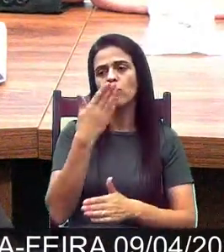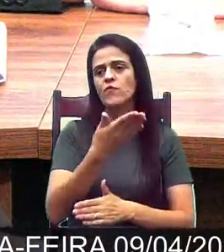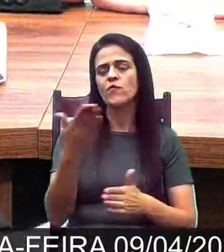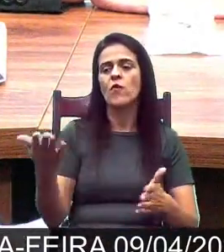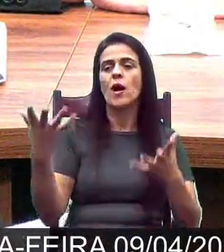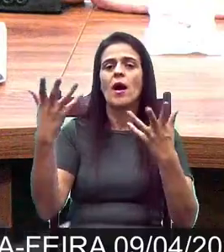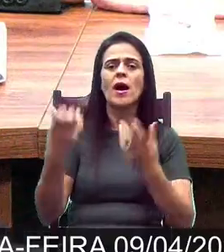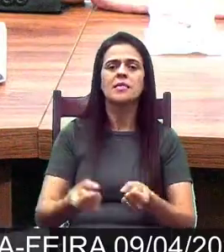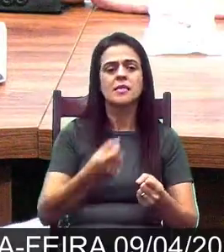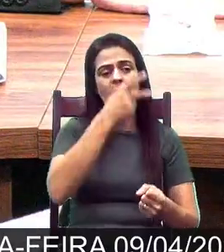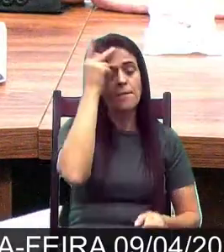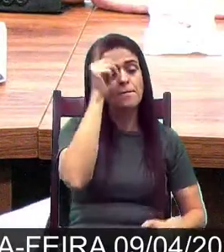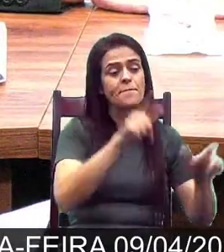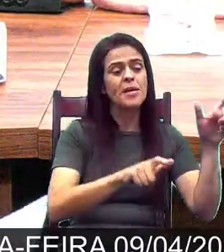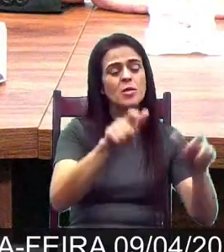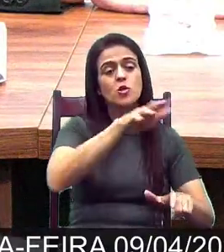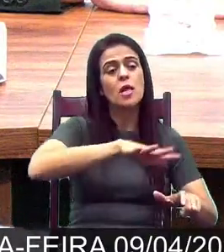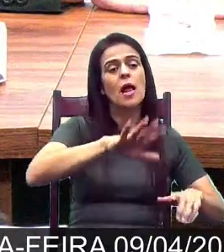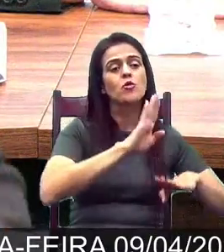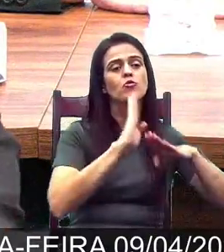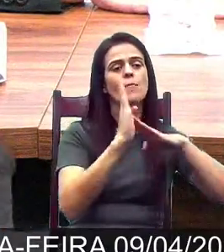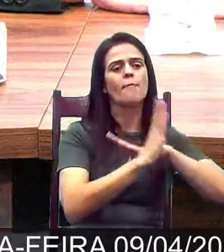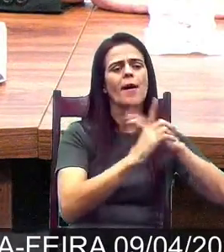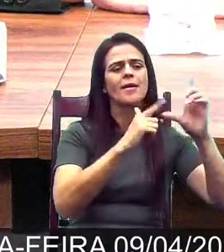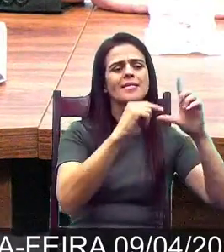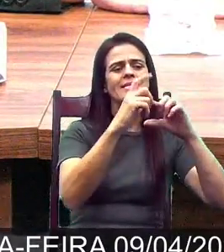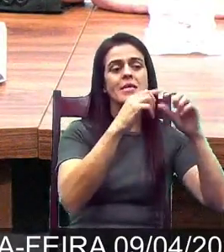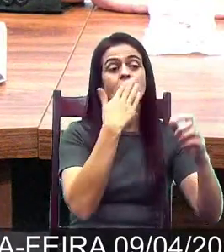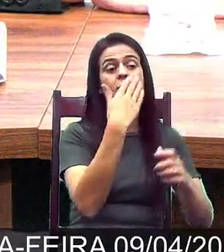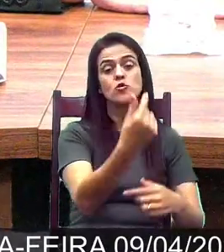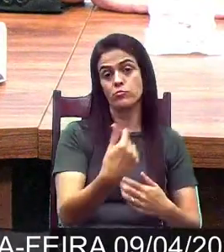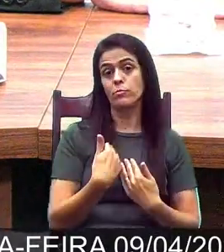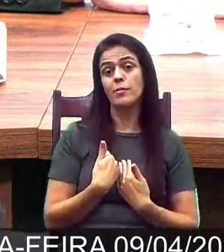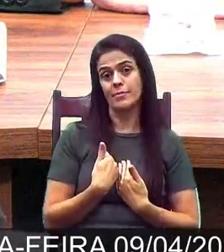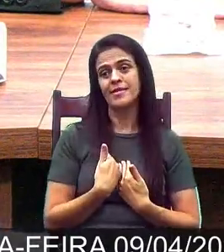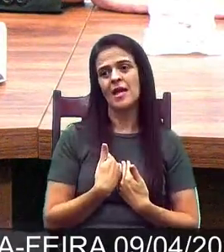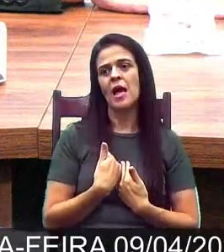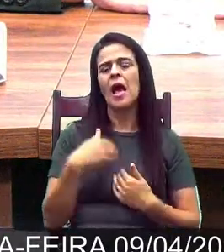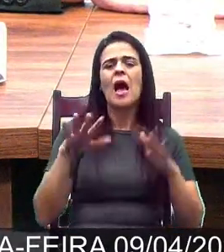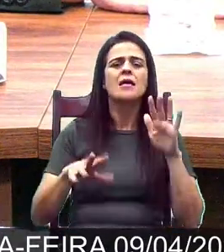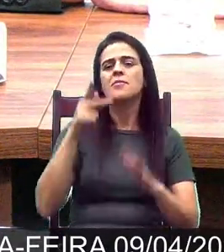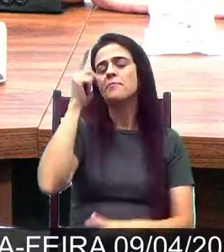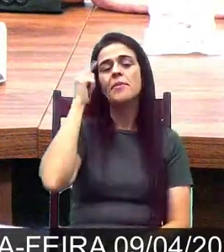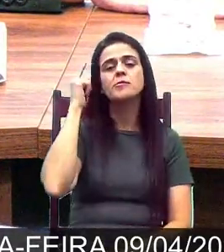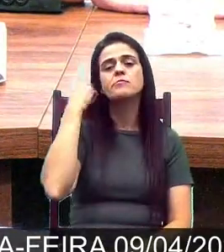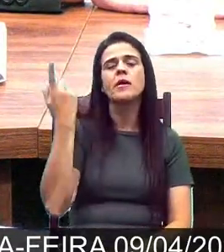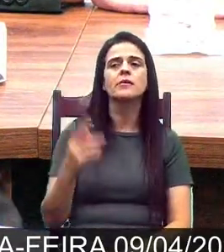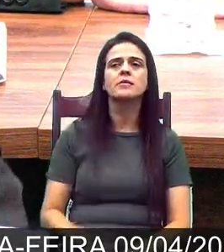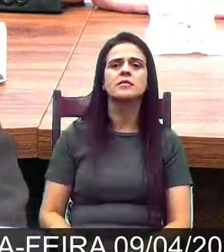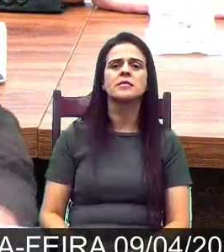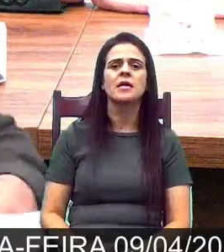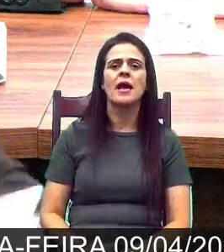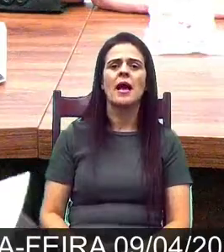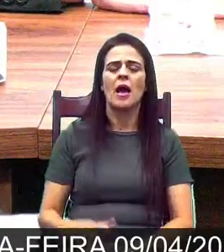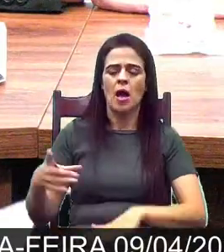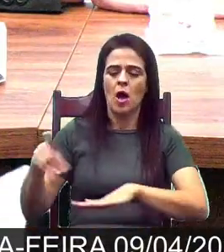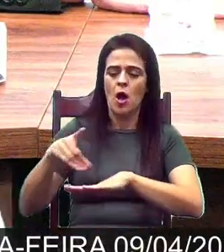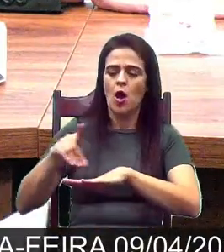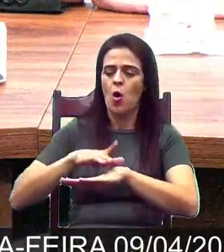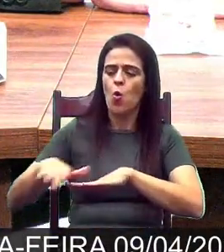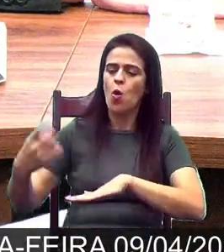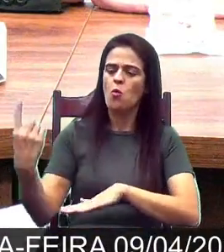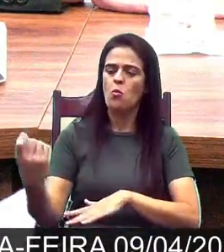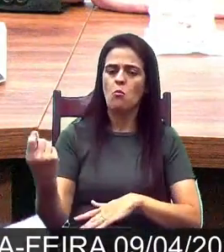atendendo o pedido ali dos moradores que nos procuraram pedindo. Às vezes as pessoas pedem, recapeia uma rua ou outra,